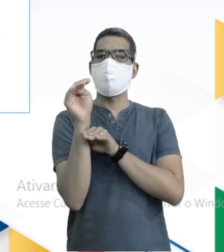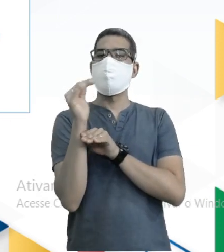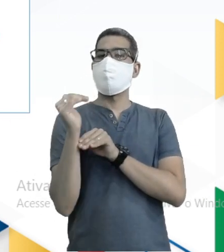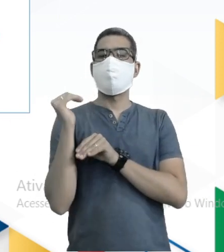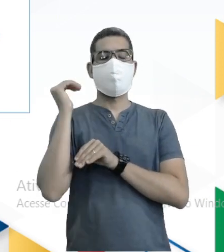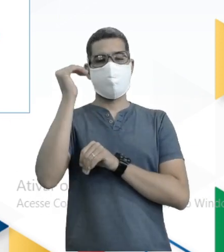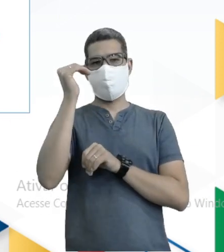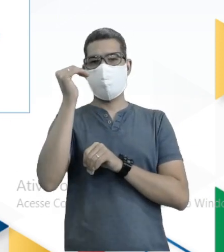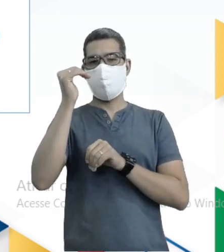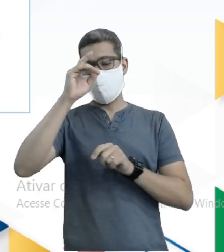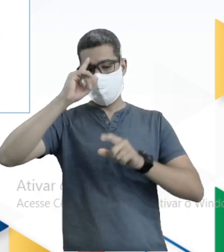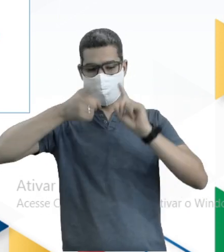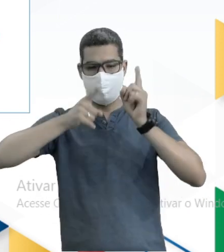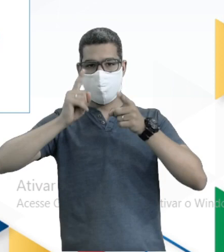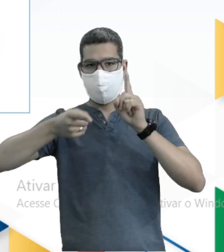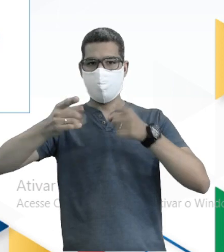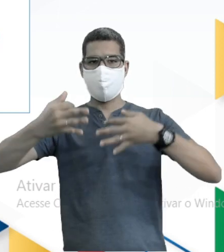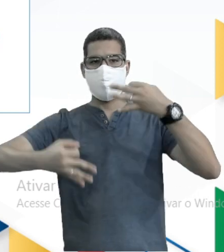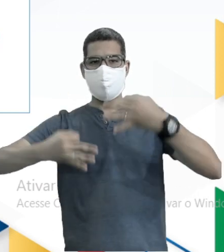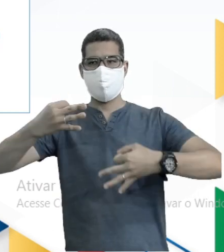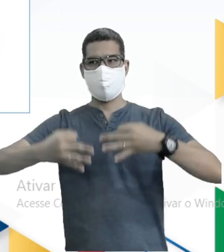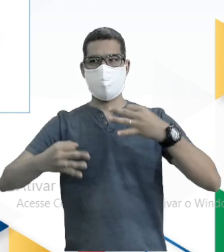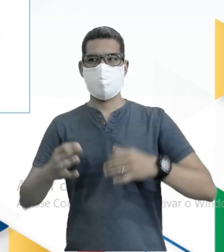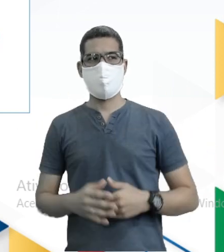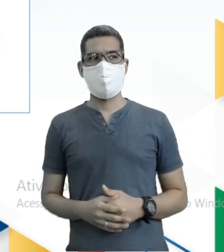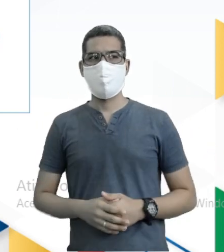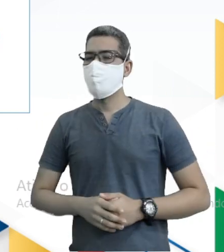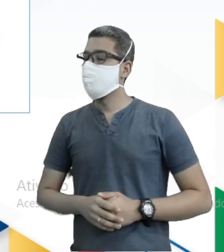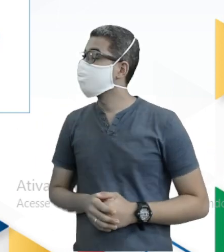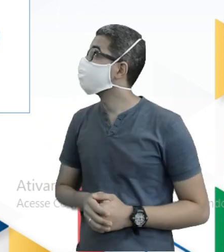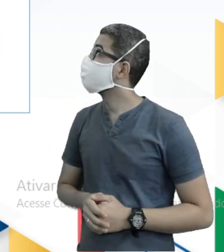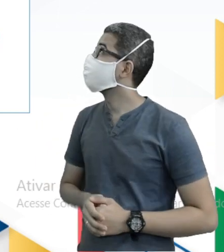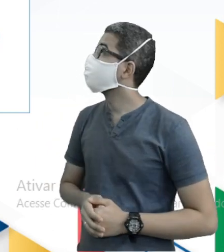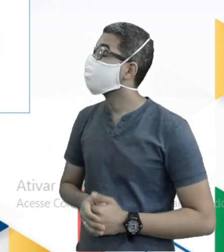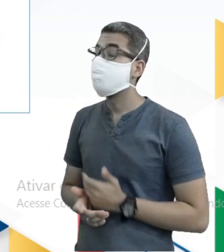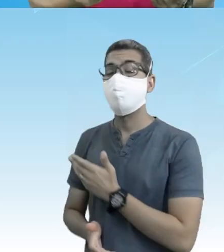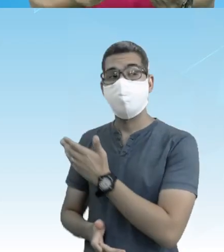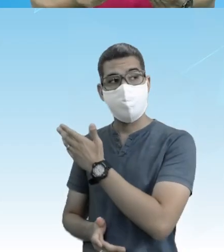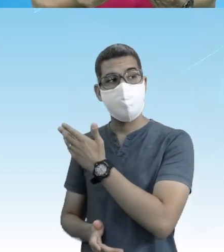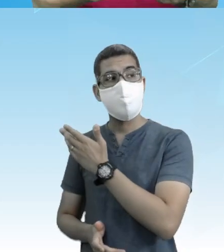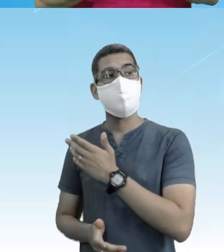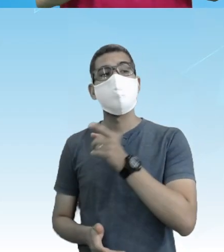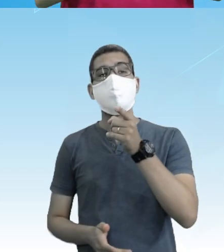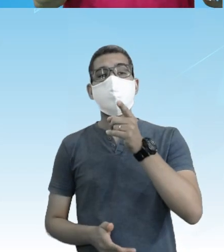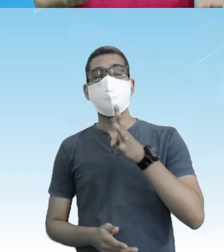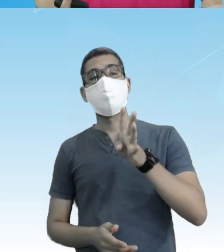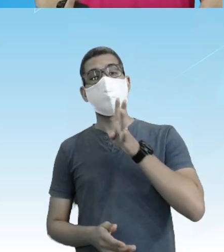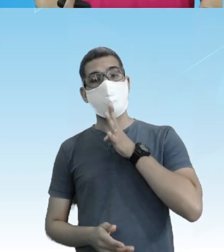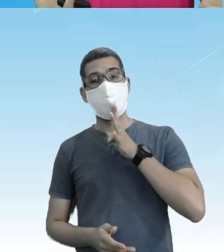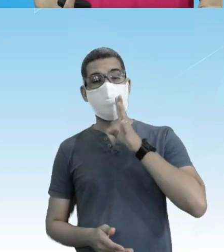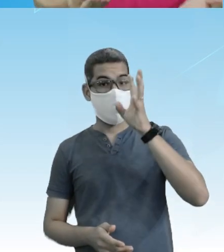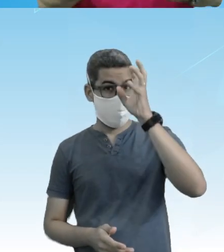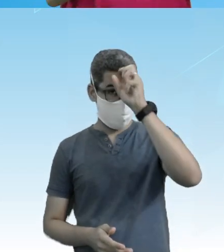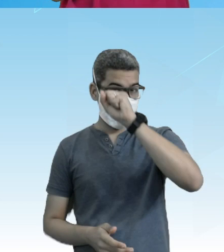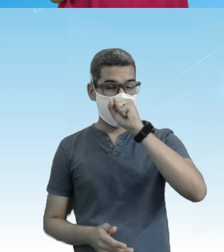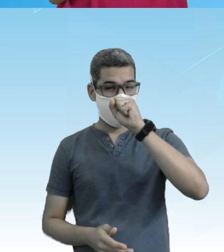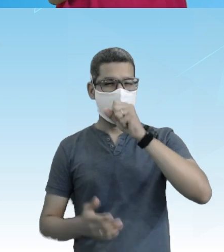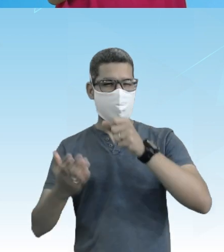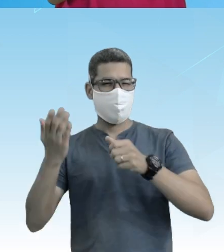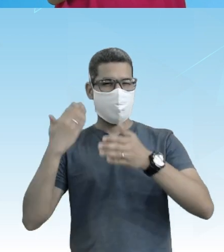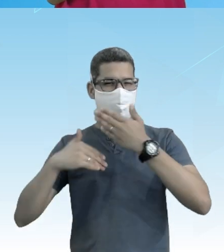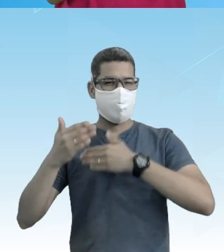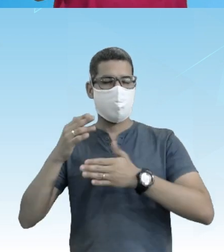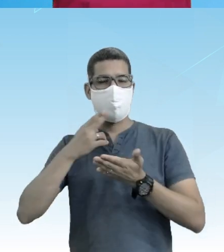do ordenamento jurídico. Olha aí, justamente você conhecer a Carta Magna,